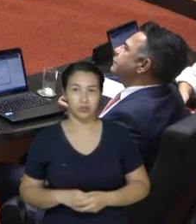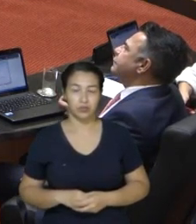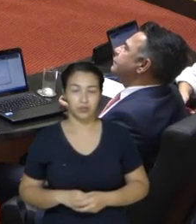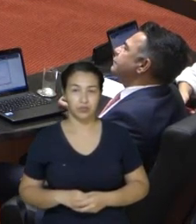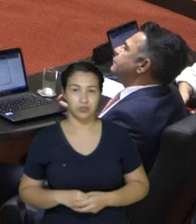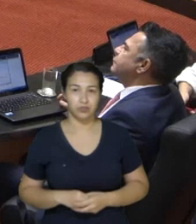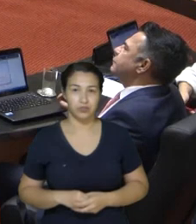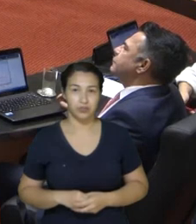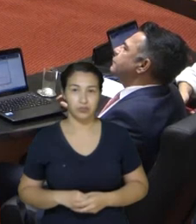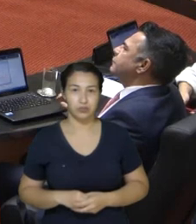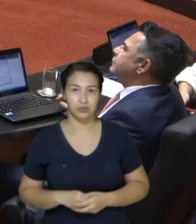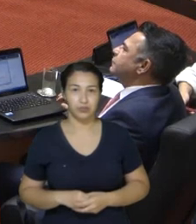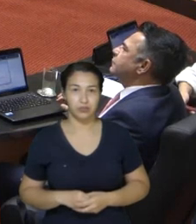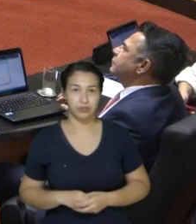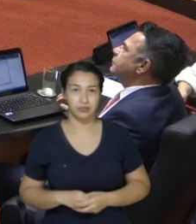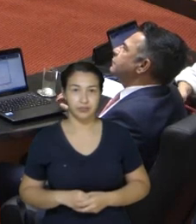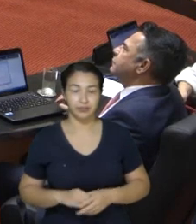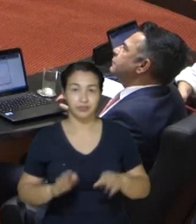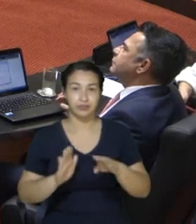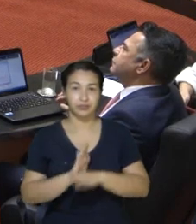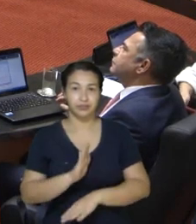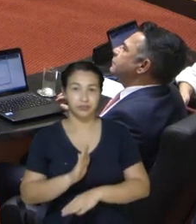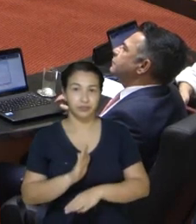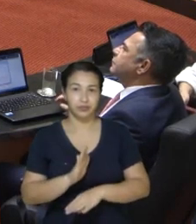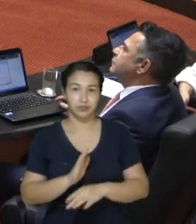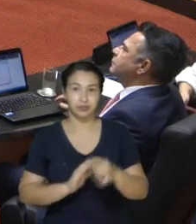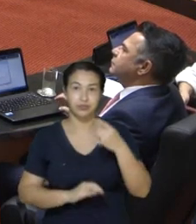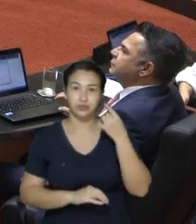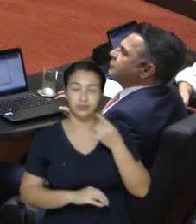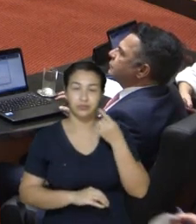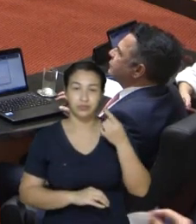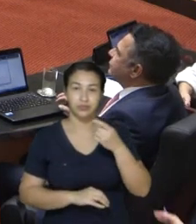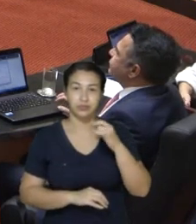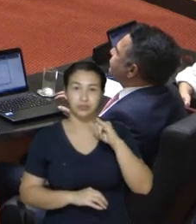Próximo veto é do deputado Jerry Comper.